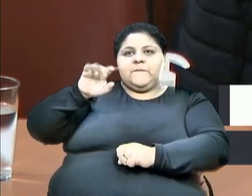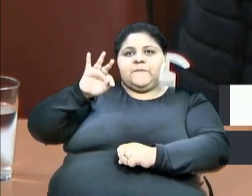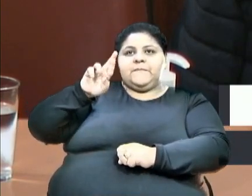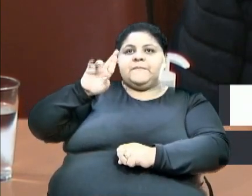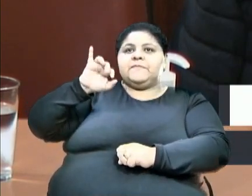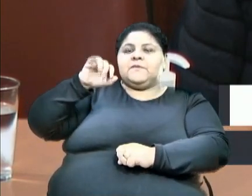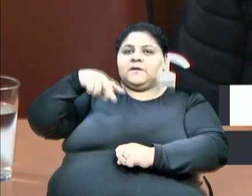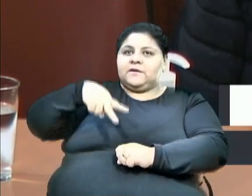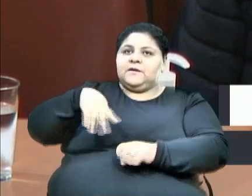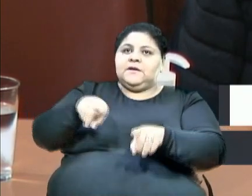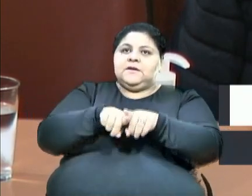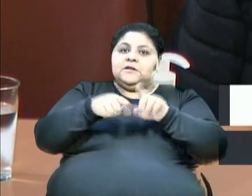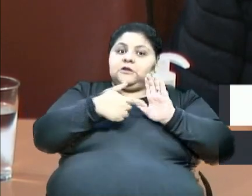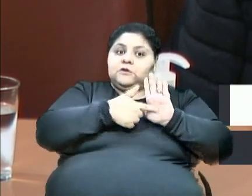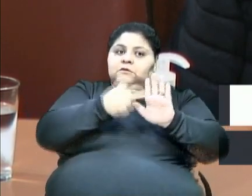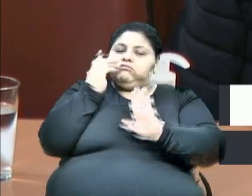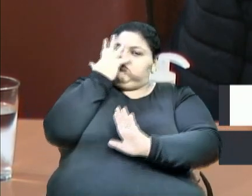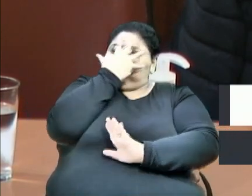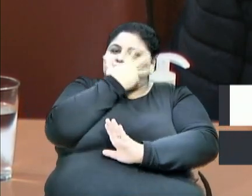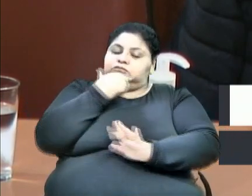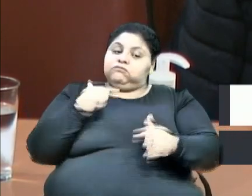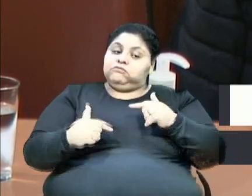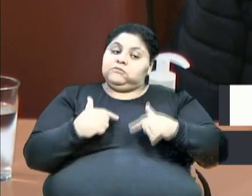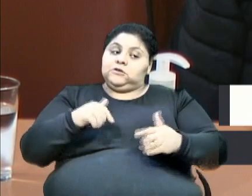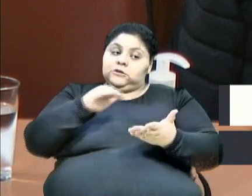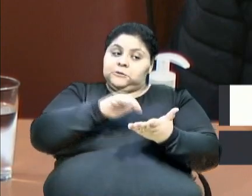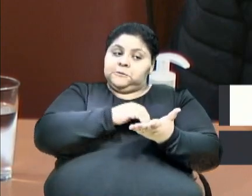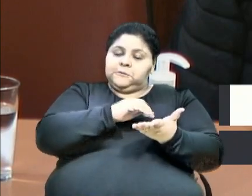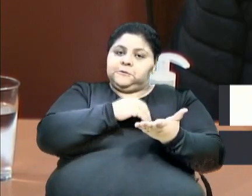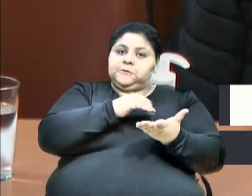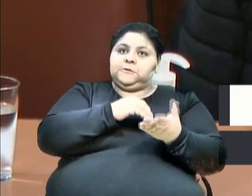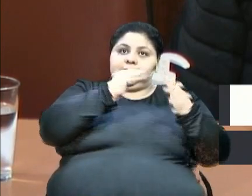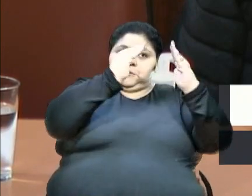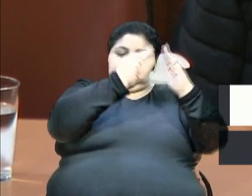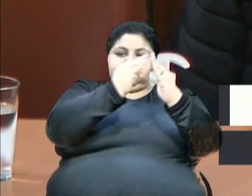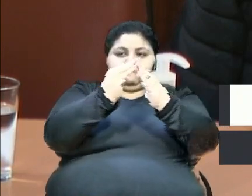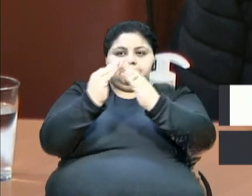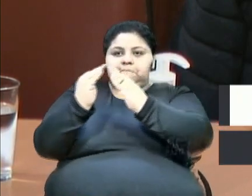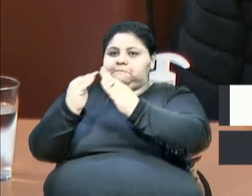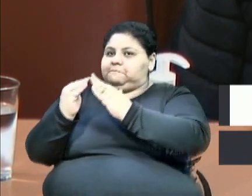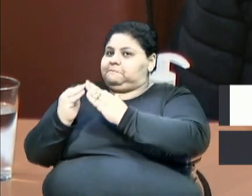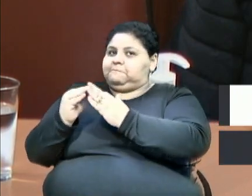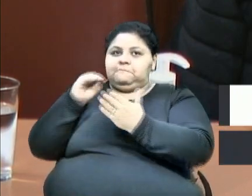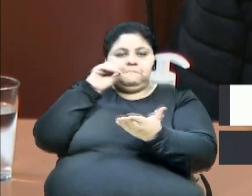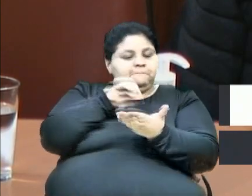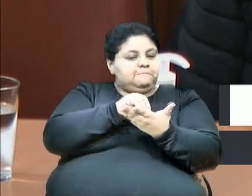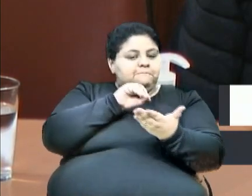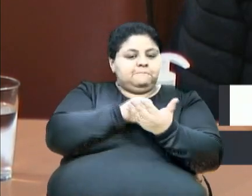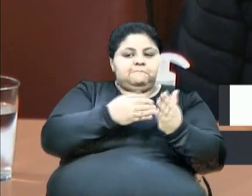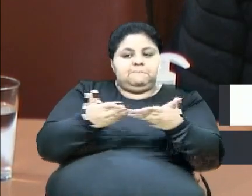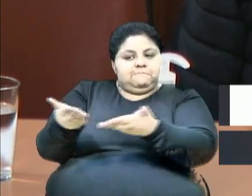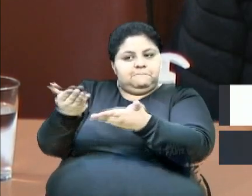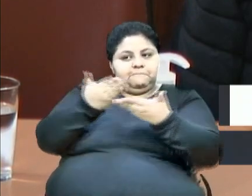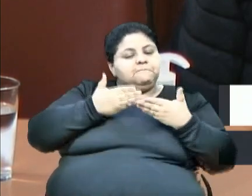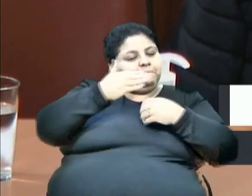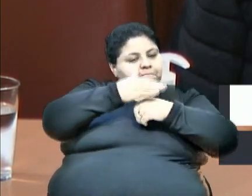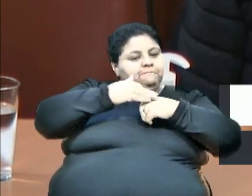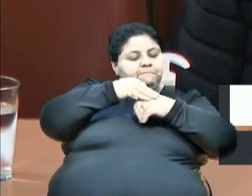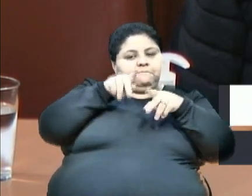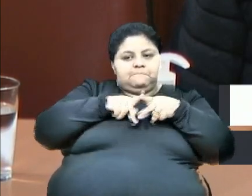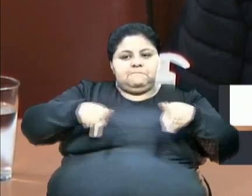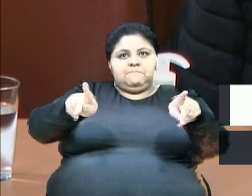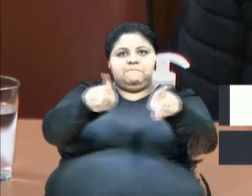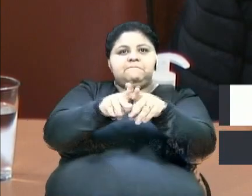mostrado um belo trabalho aí na Secretaria de Habitação. Não hesitem em nos atender e a dialogar com o povo. Parabéns.